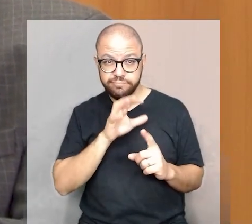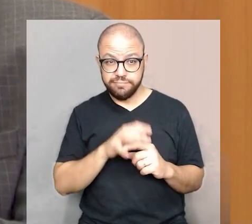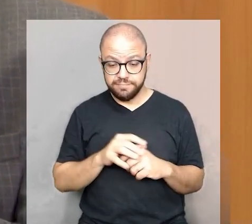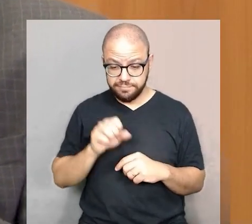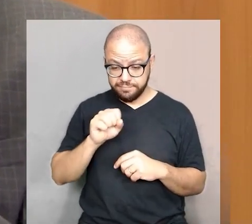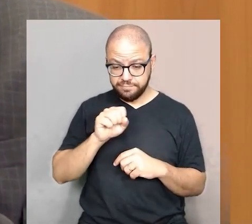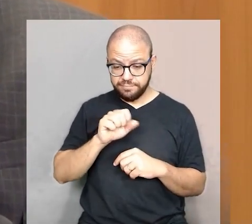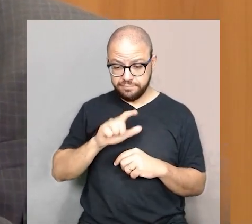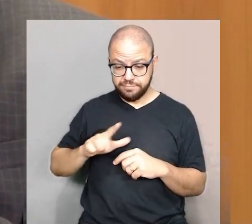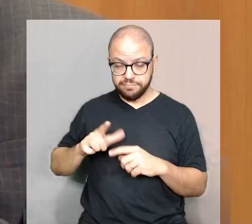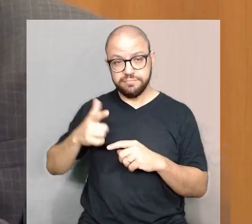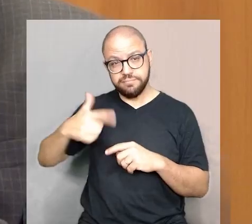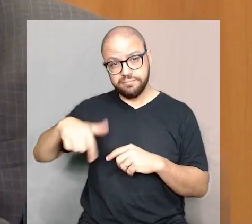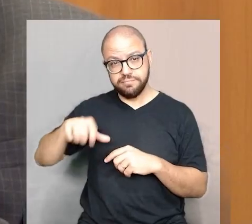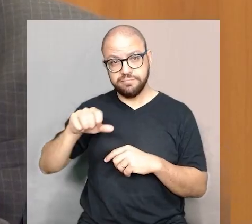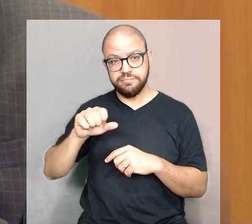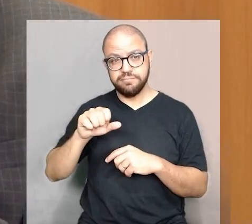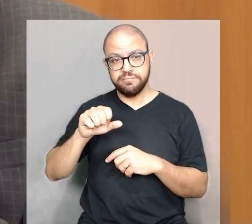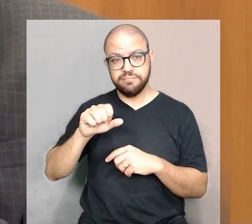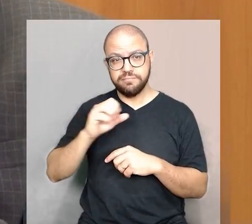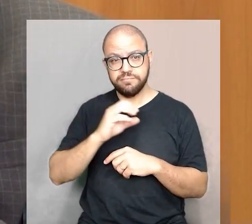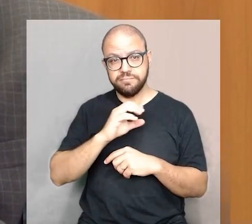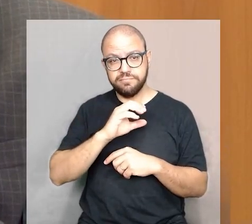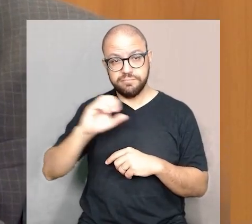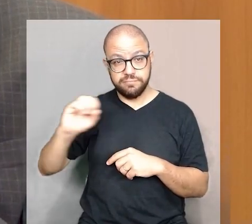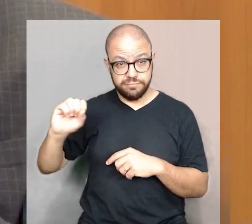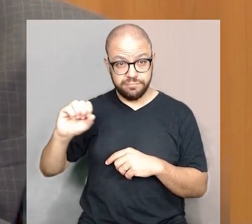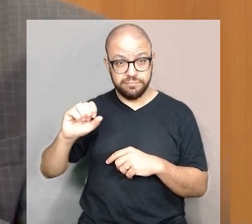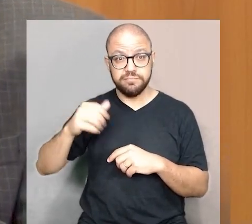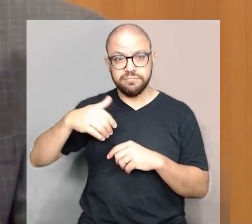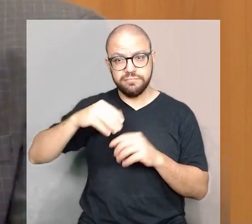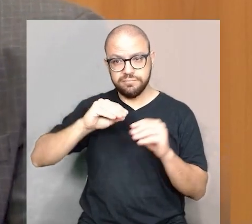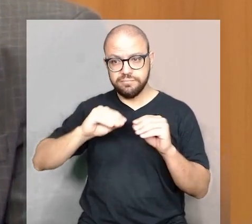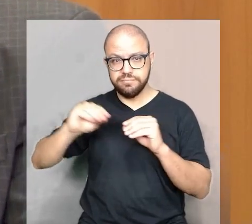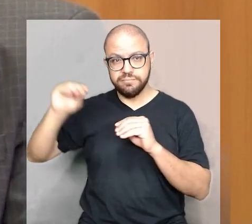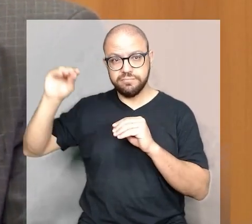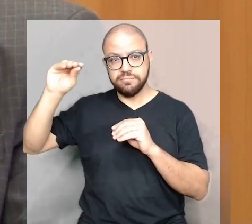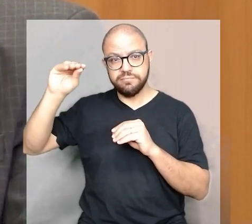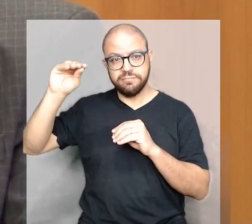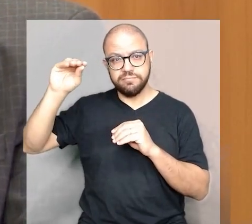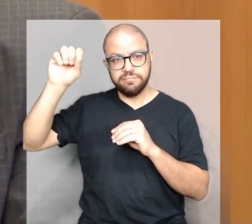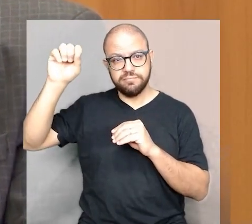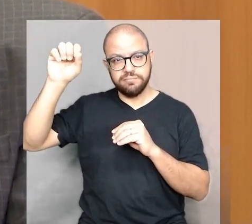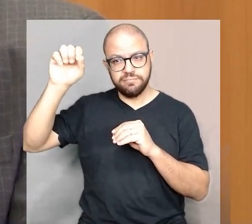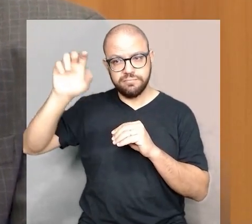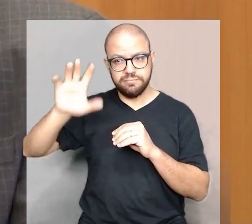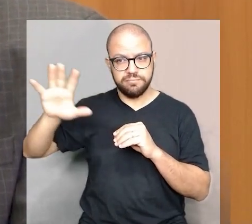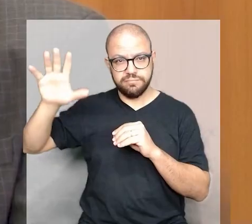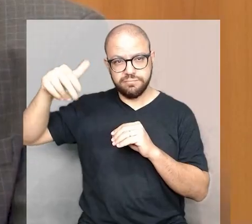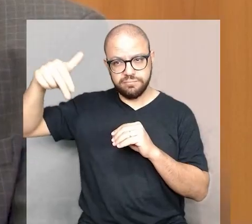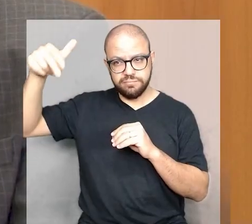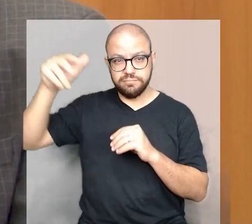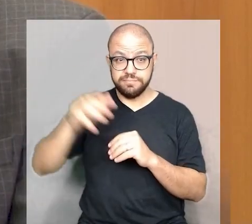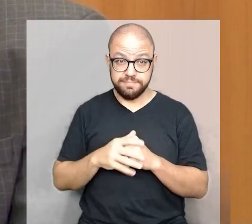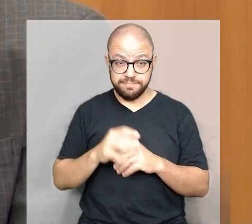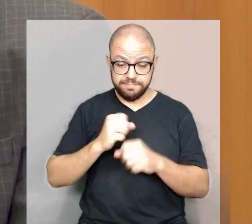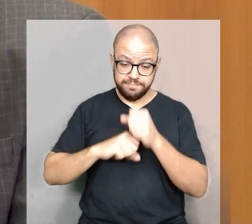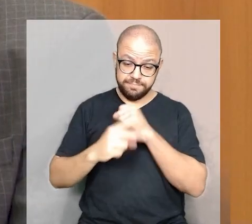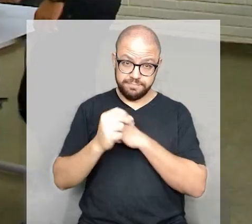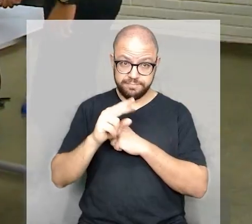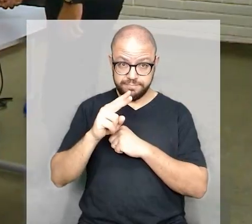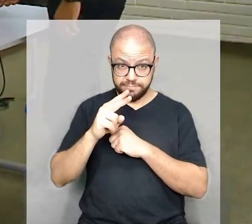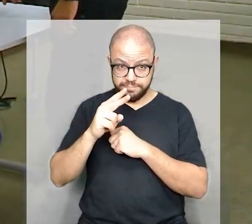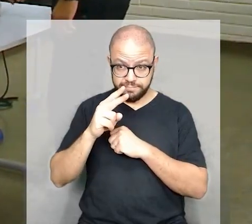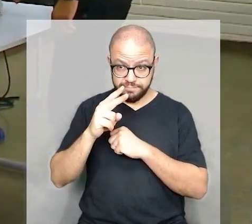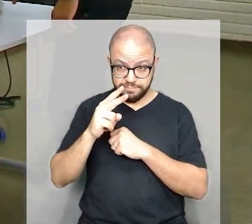uma alteração do eixo, né, do assédio, né? Saímos do Sul, Centro-Oeste e fomos para o